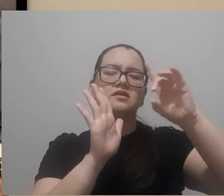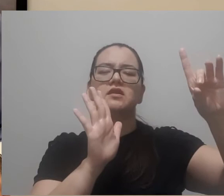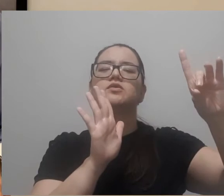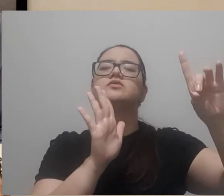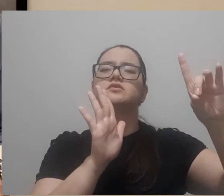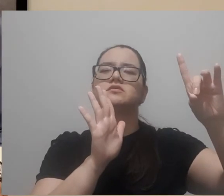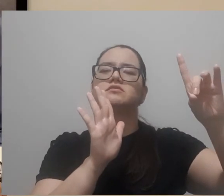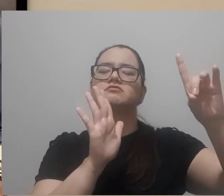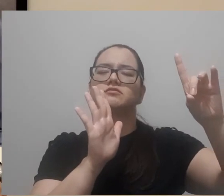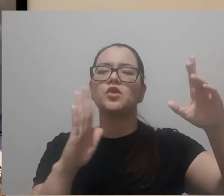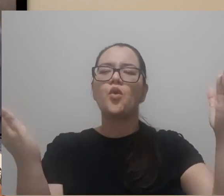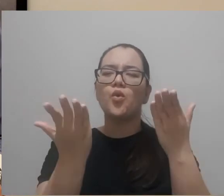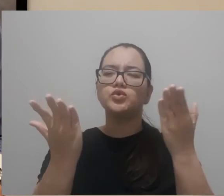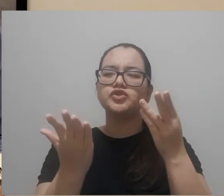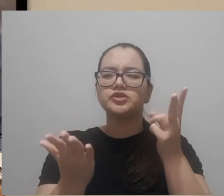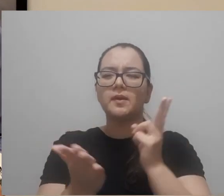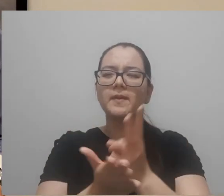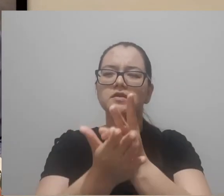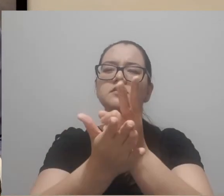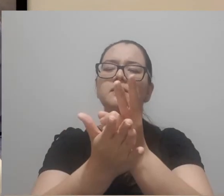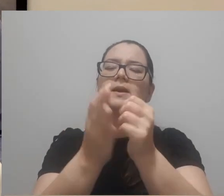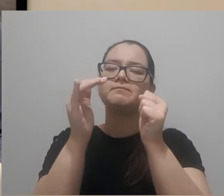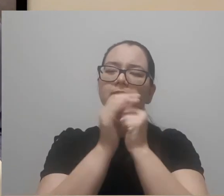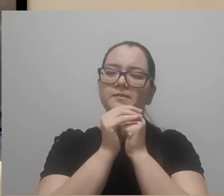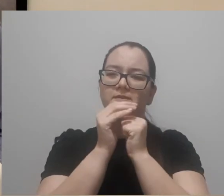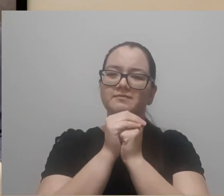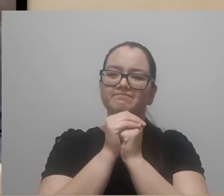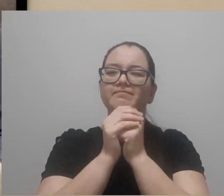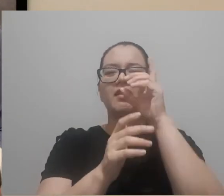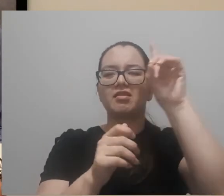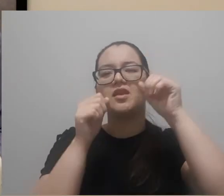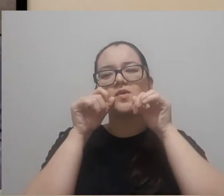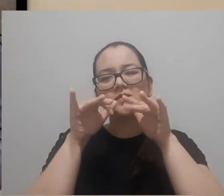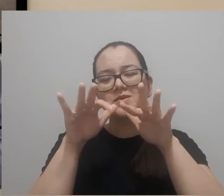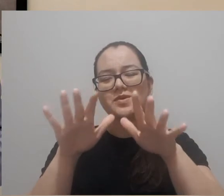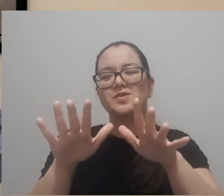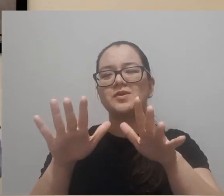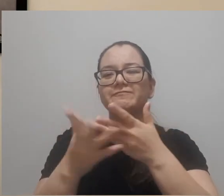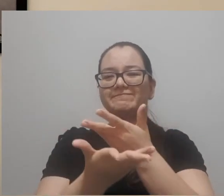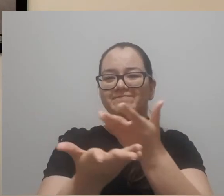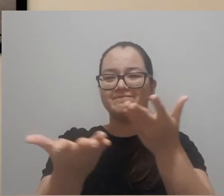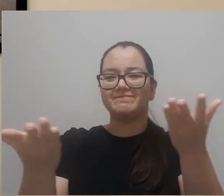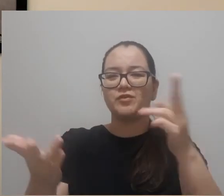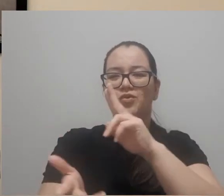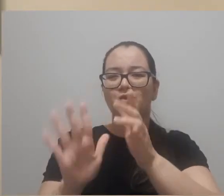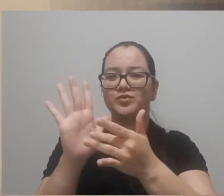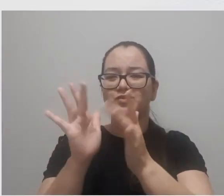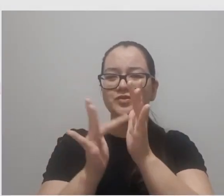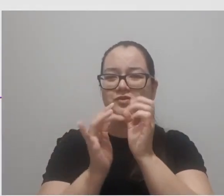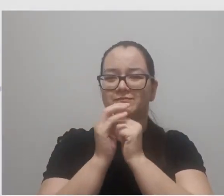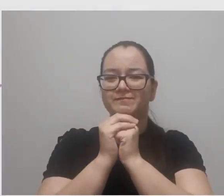hoje e sempre. Amém e amém. Deus abençoe a todos, no nome de Jesus. Amém.